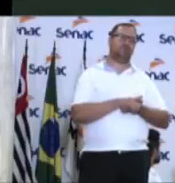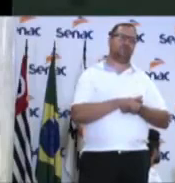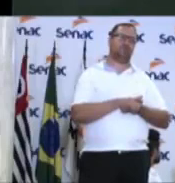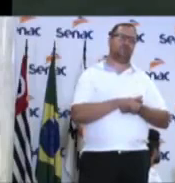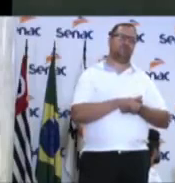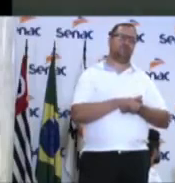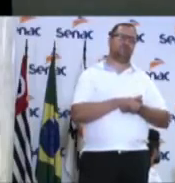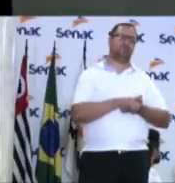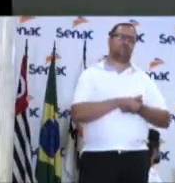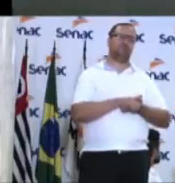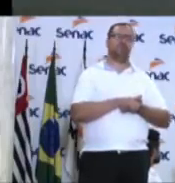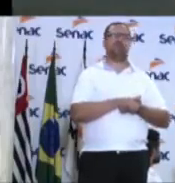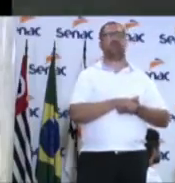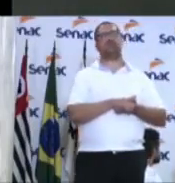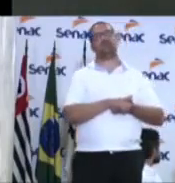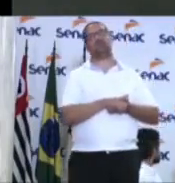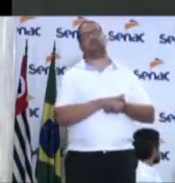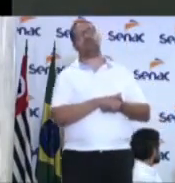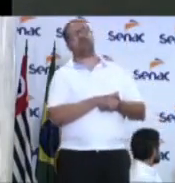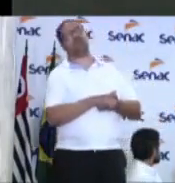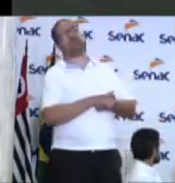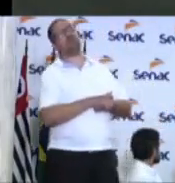sorte. Aqui é escama de peixe? É